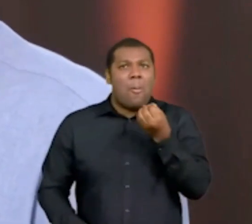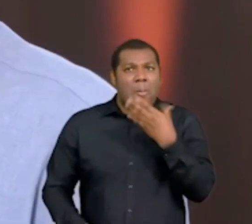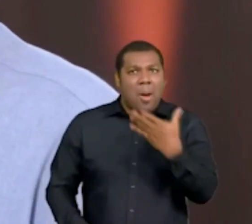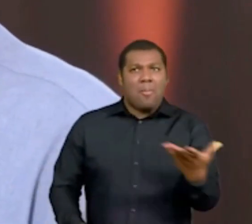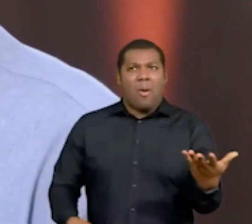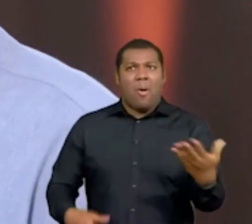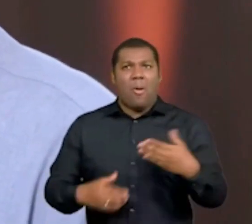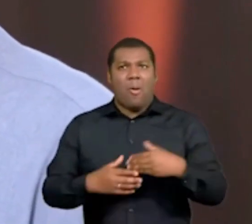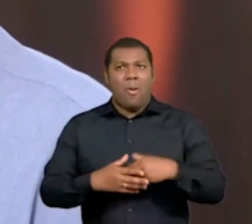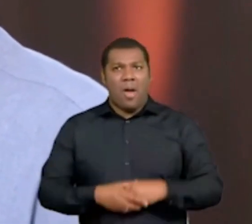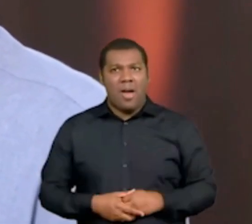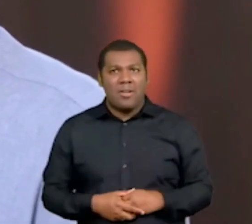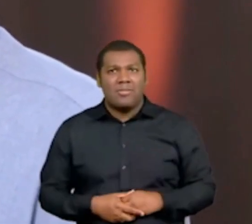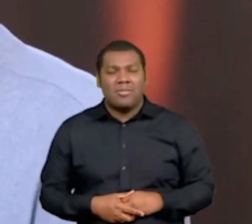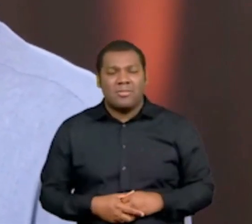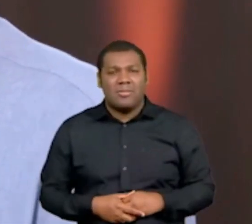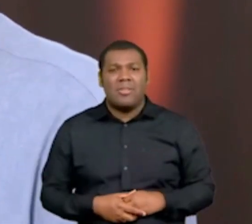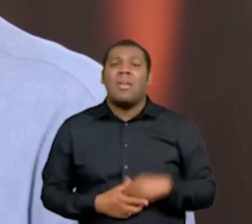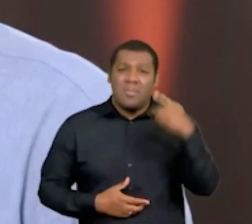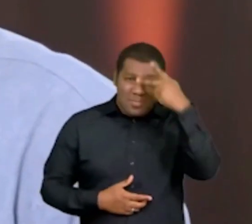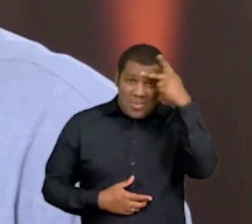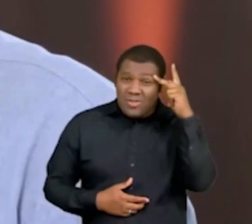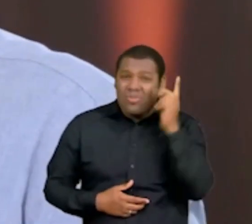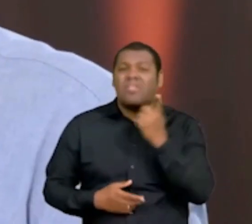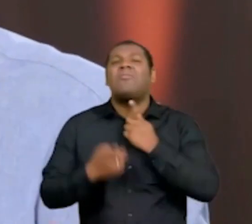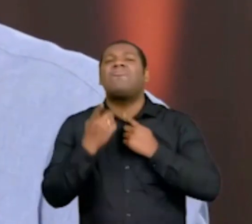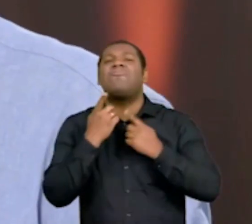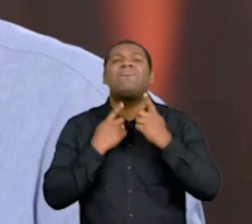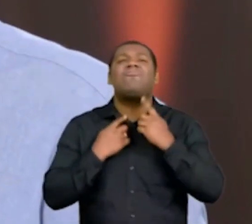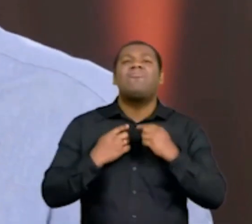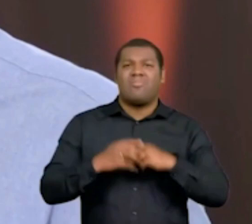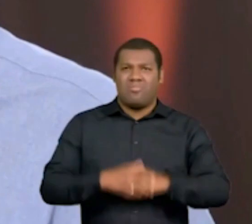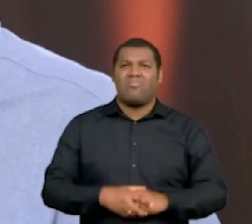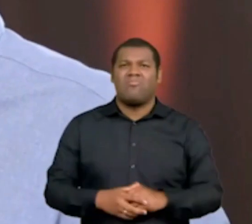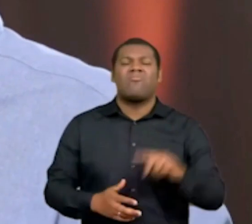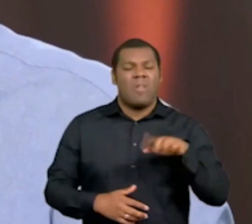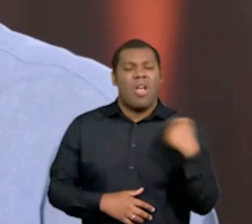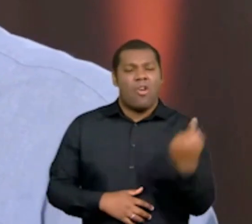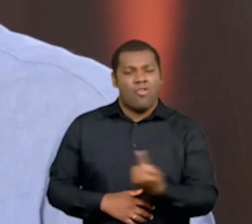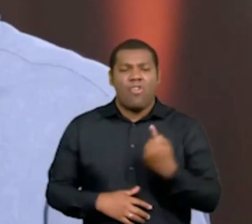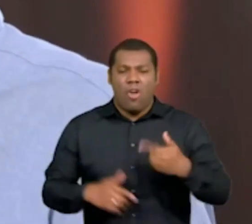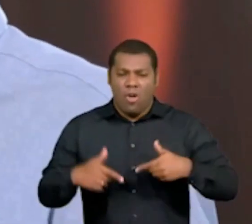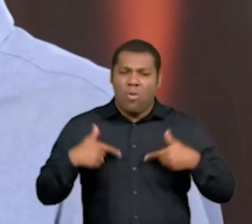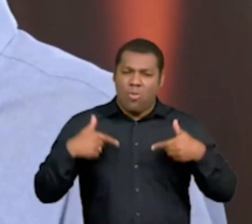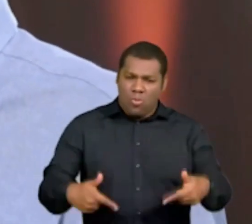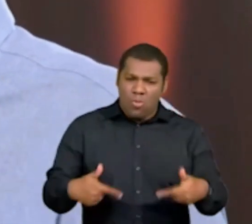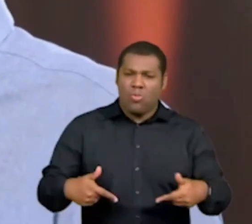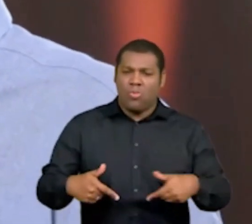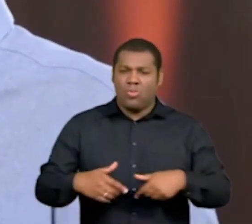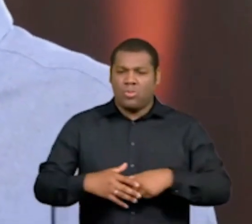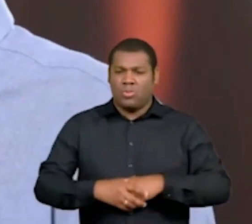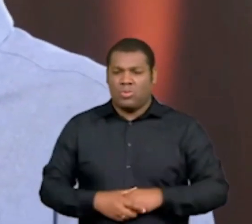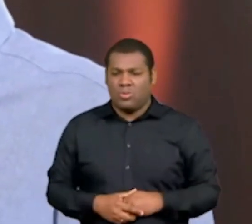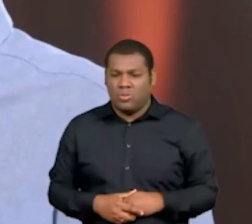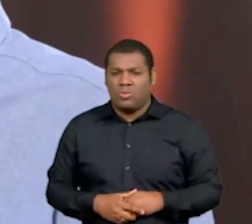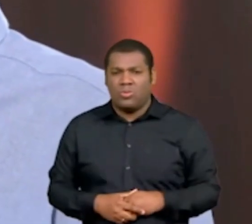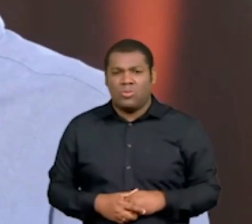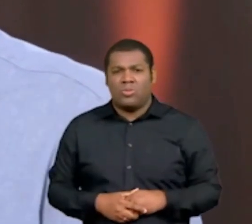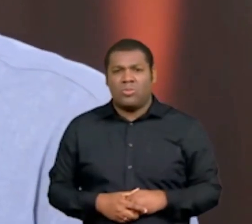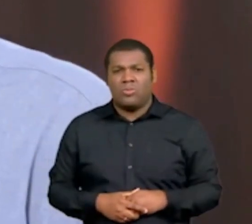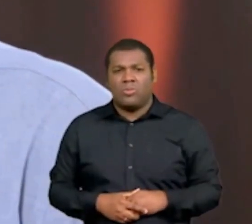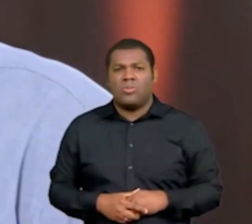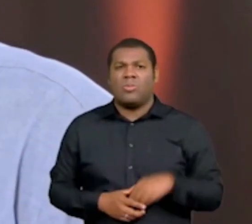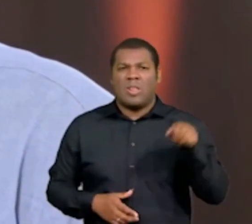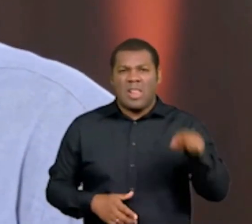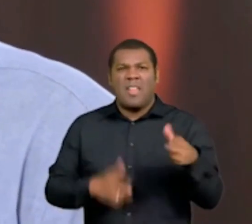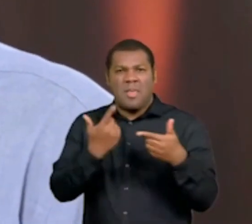eu acho que é isso que nós temos que fazer. Sabe, nós temos que enfrentar a diversidade, tudo bem, vamos enfrentar a diversidade, mas vamos fazer esse debate